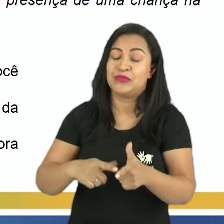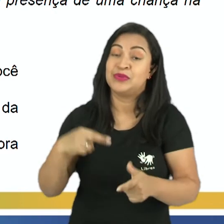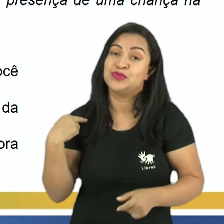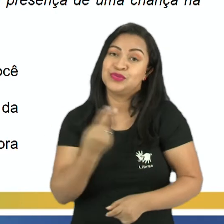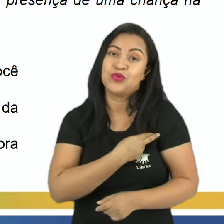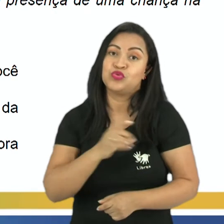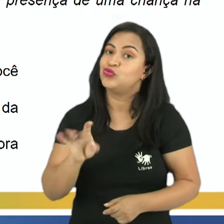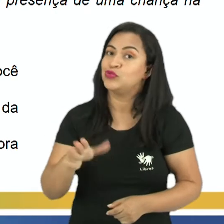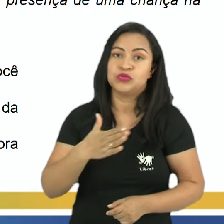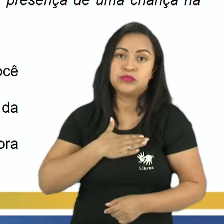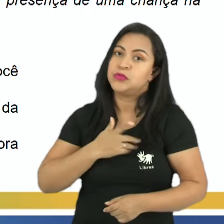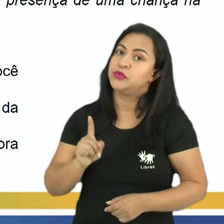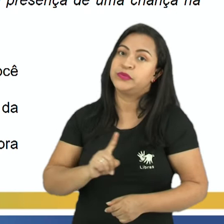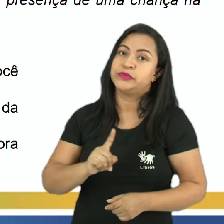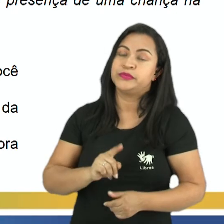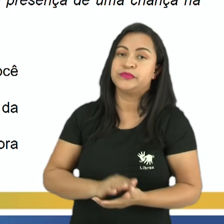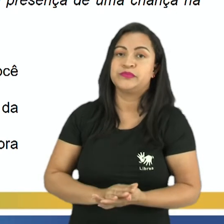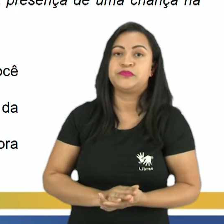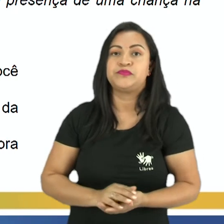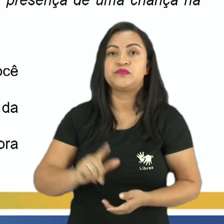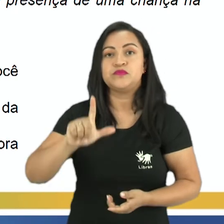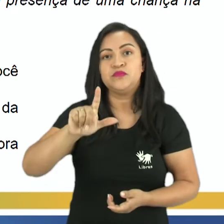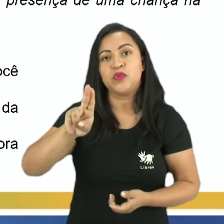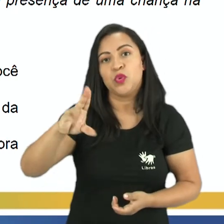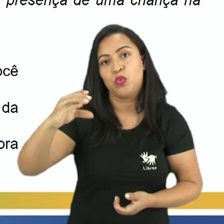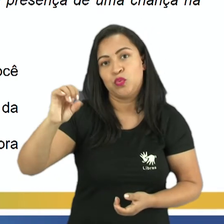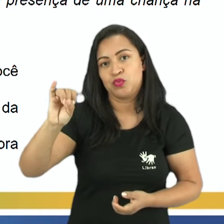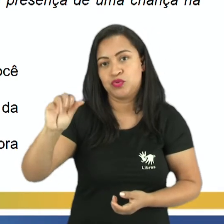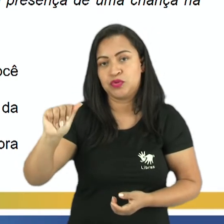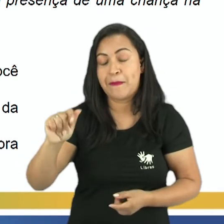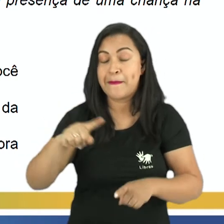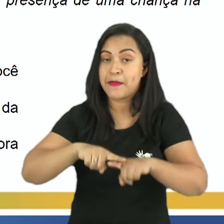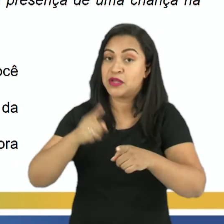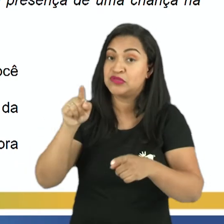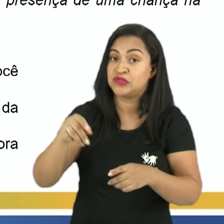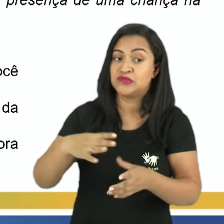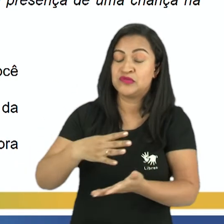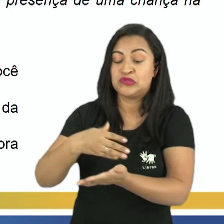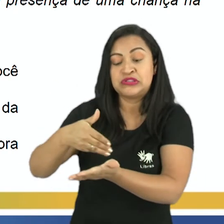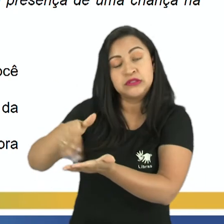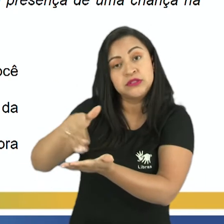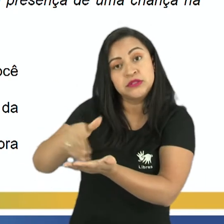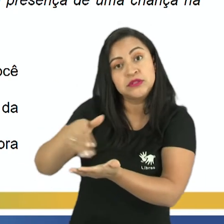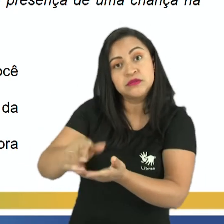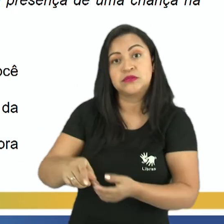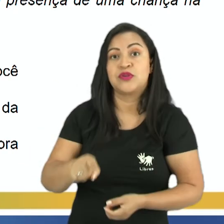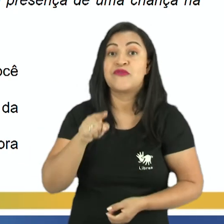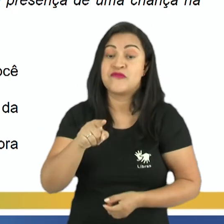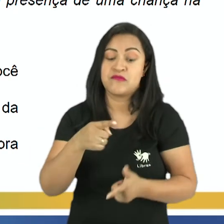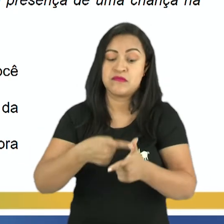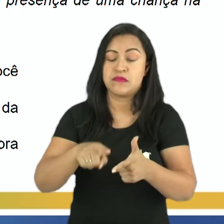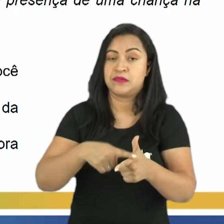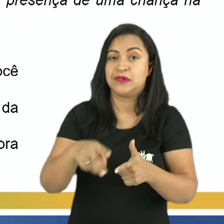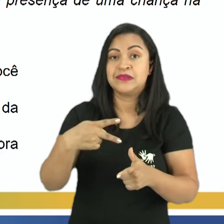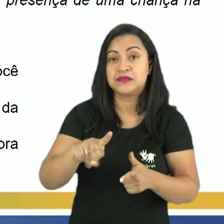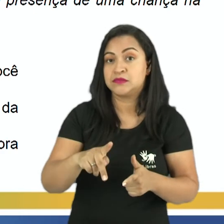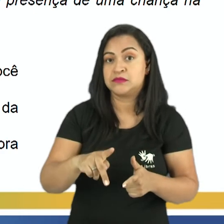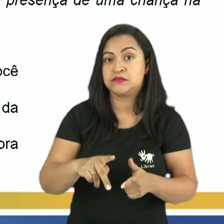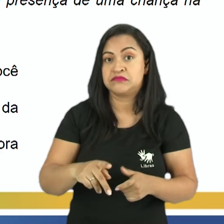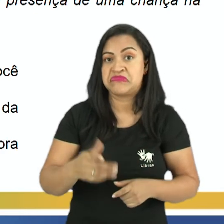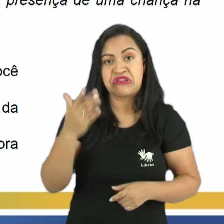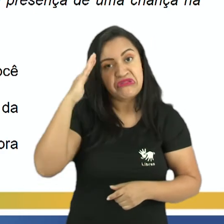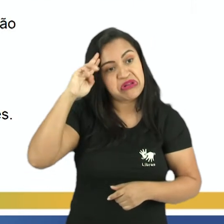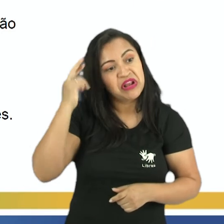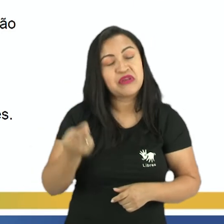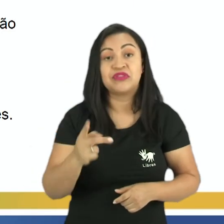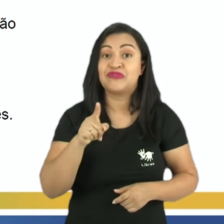apenas meu. Lúcio: mas foi você quem despediu a moça. Você causou o problema. Agora resolva